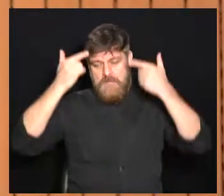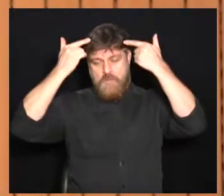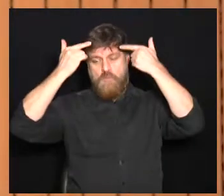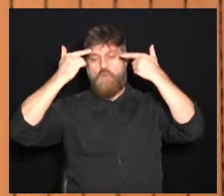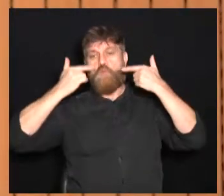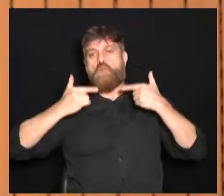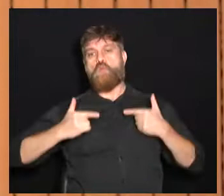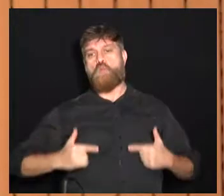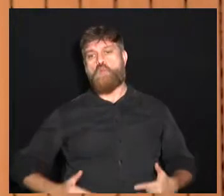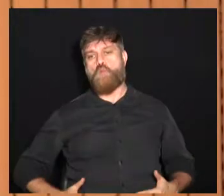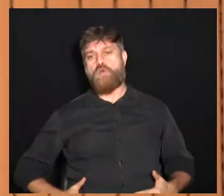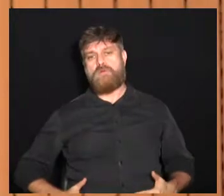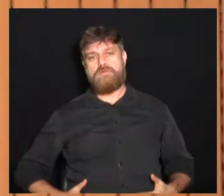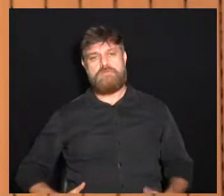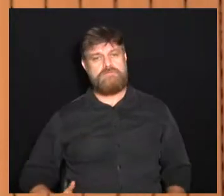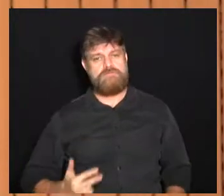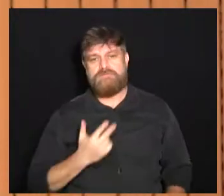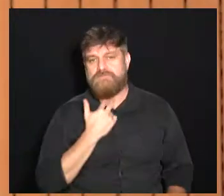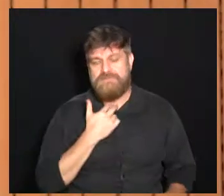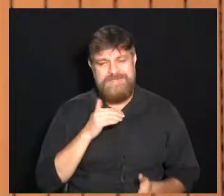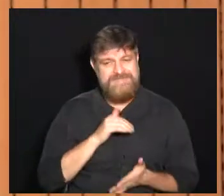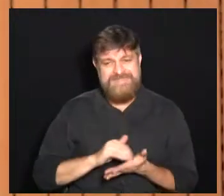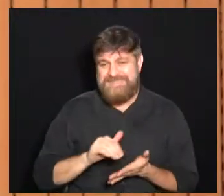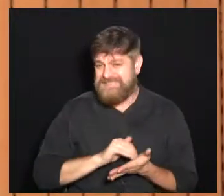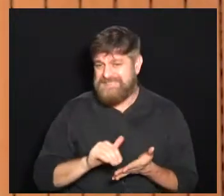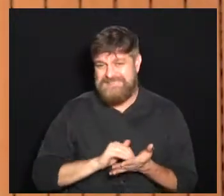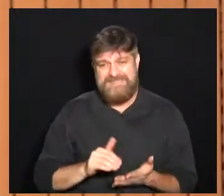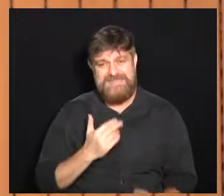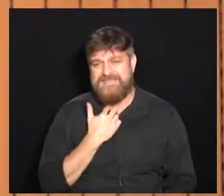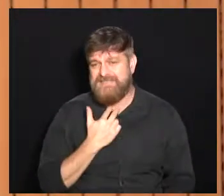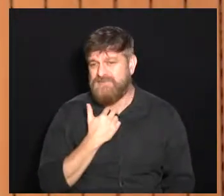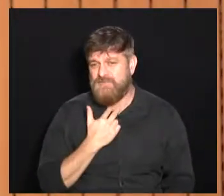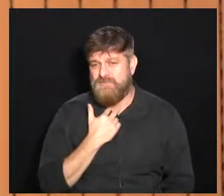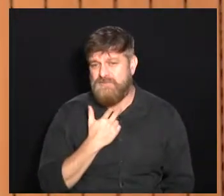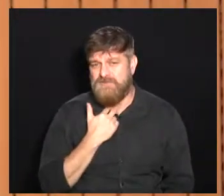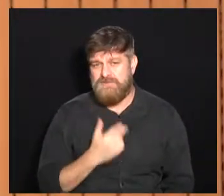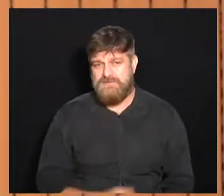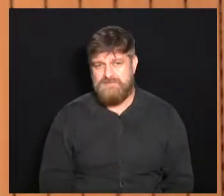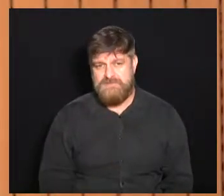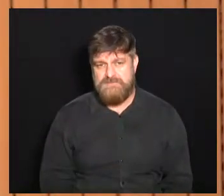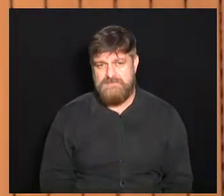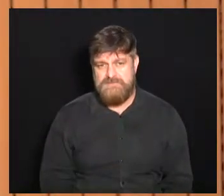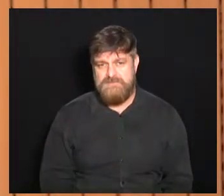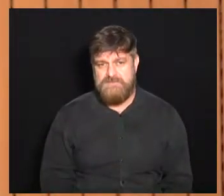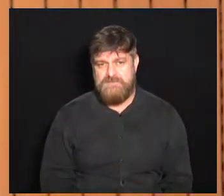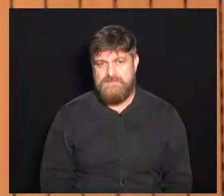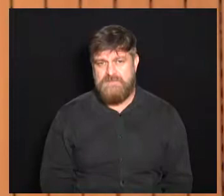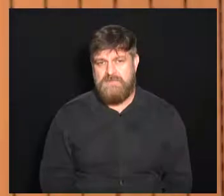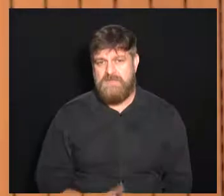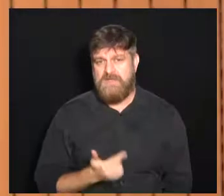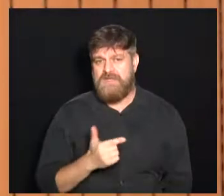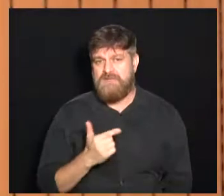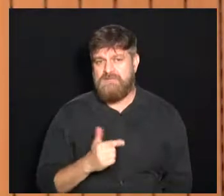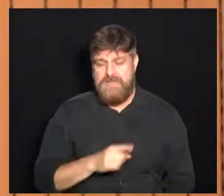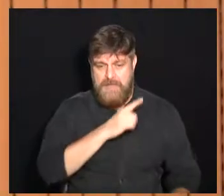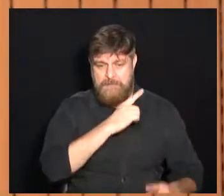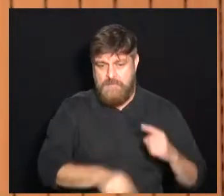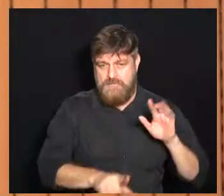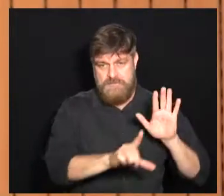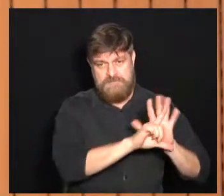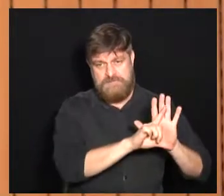isentos. A Secretaria não pode, mas não há um impedimento legal